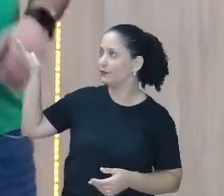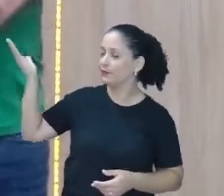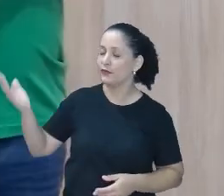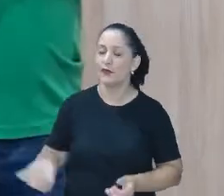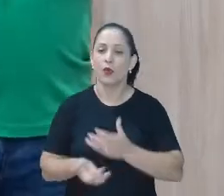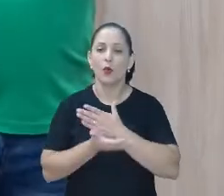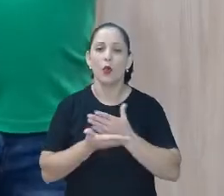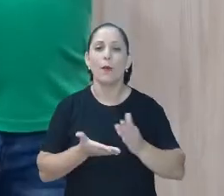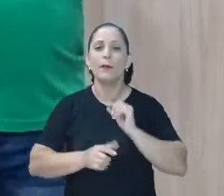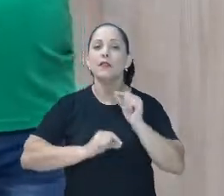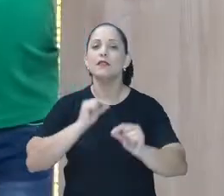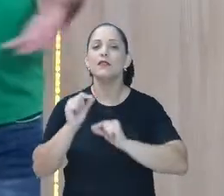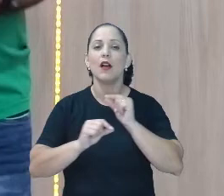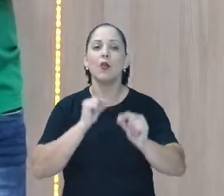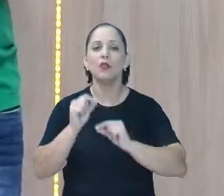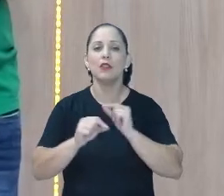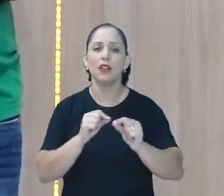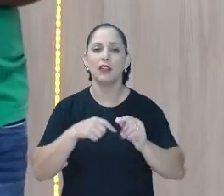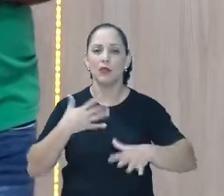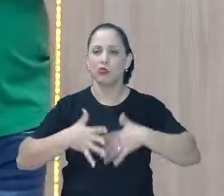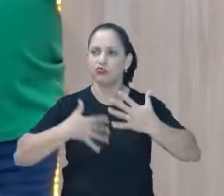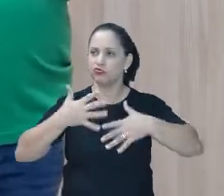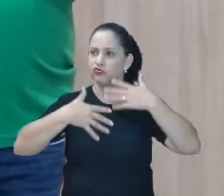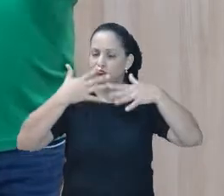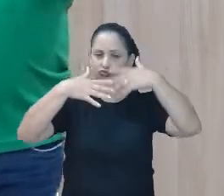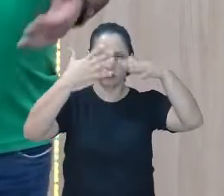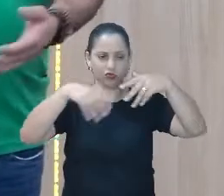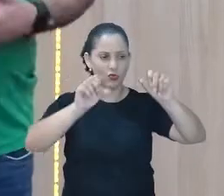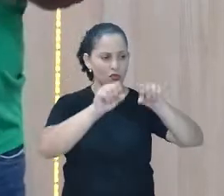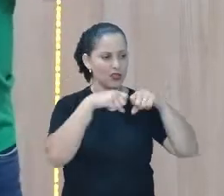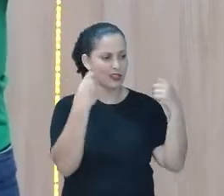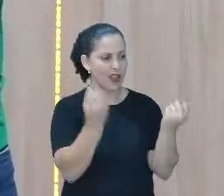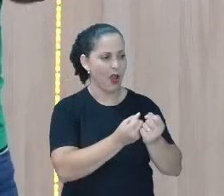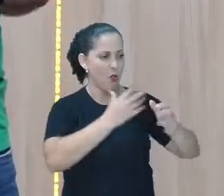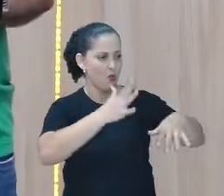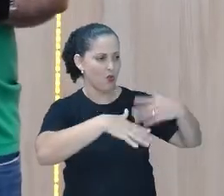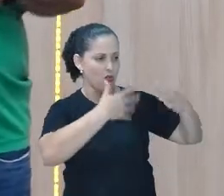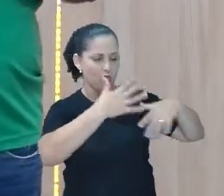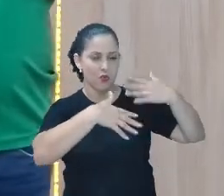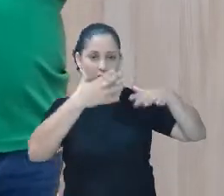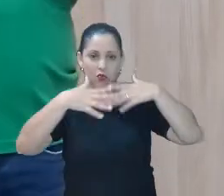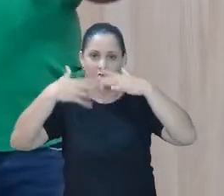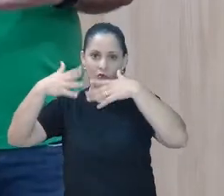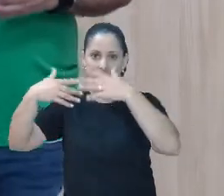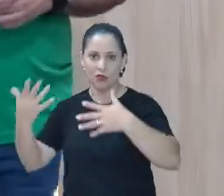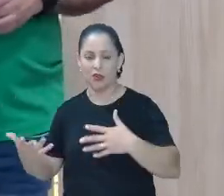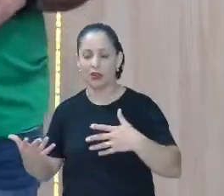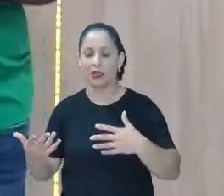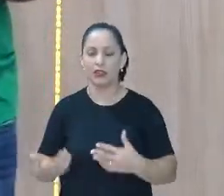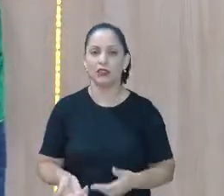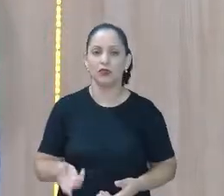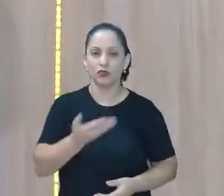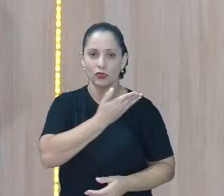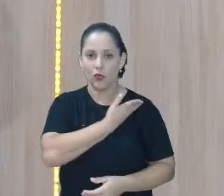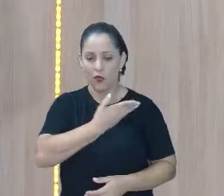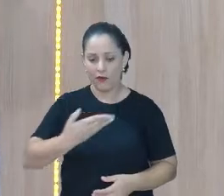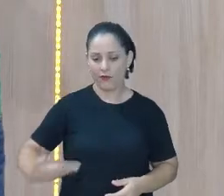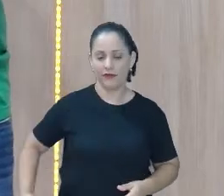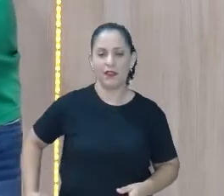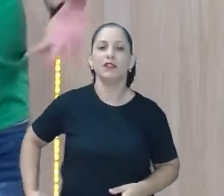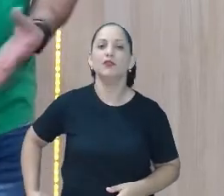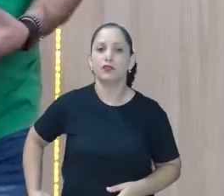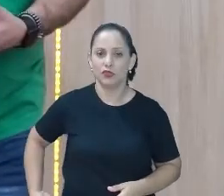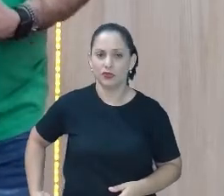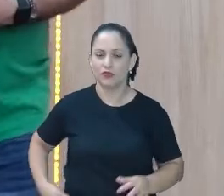começaram algumas convulsões sociais e os governantes, né, romanos, né, os imperadores, eles